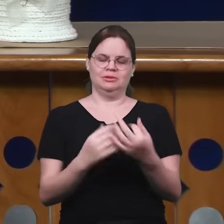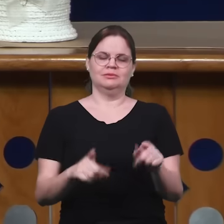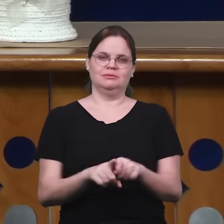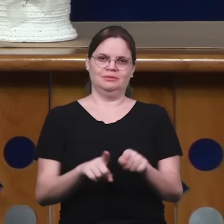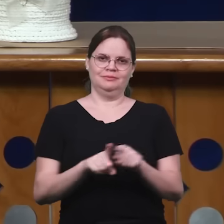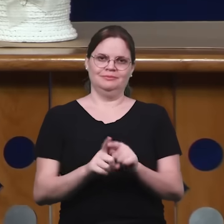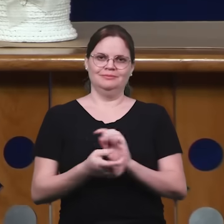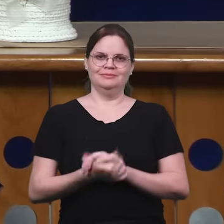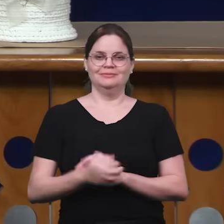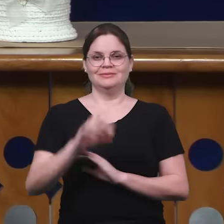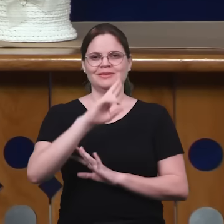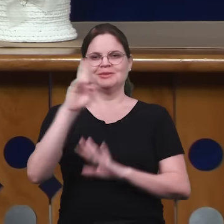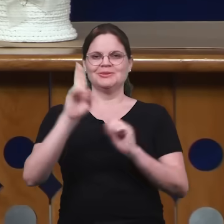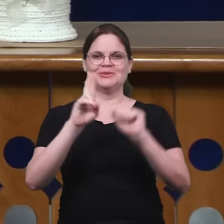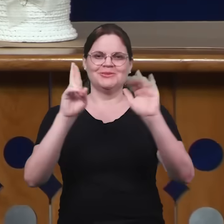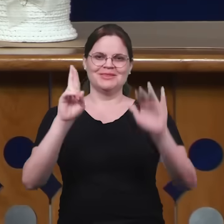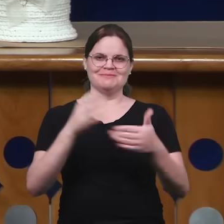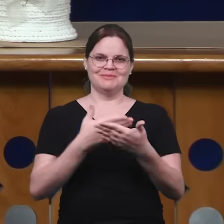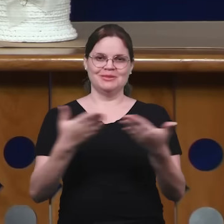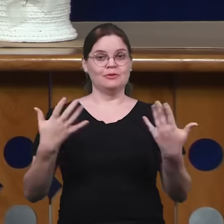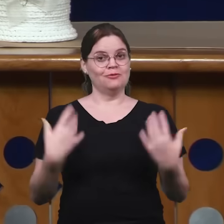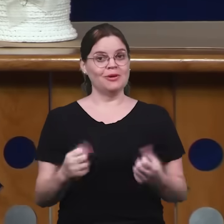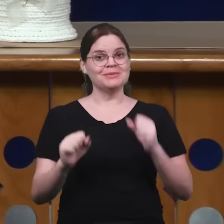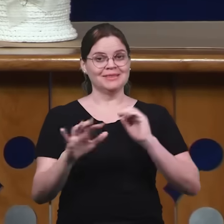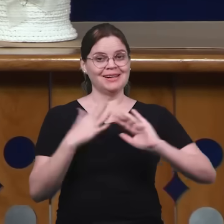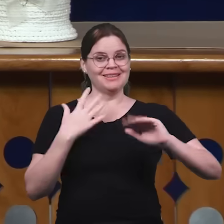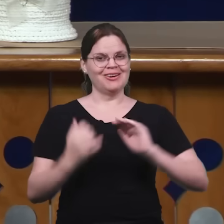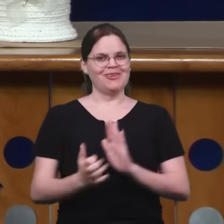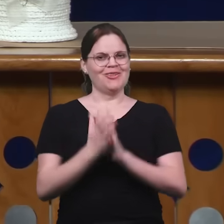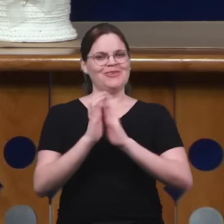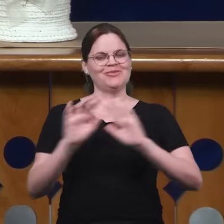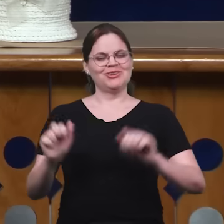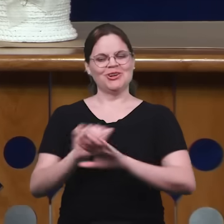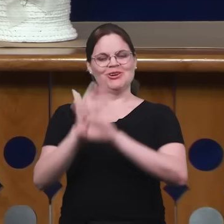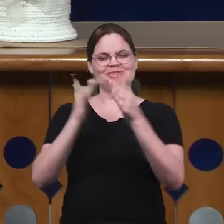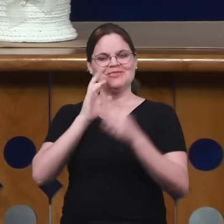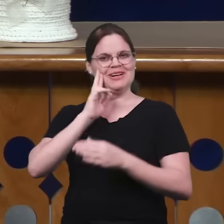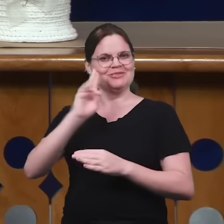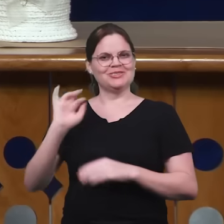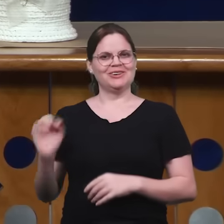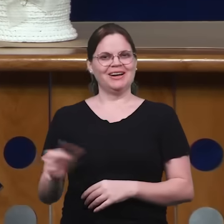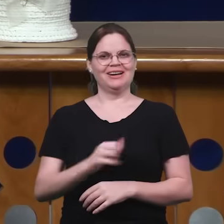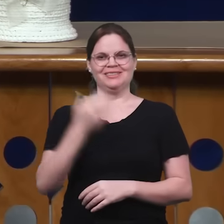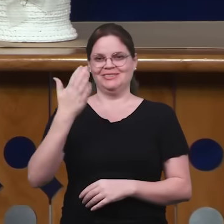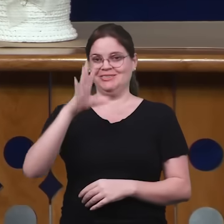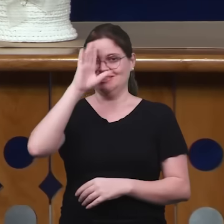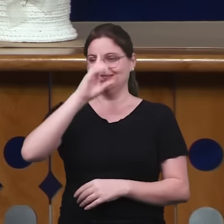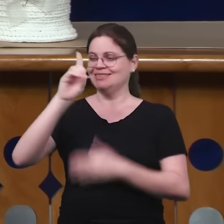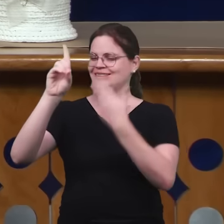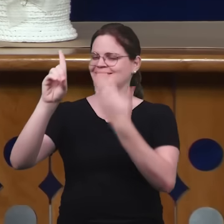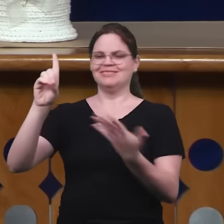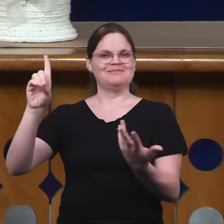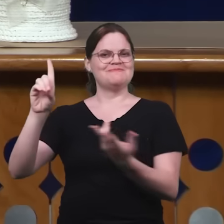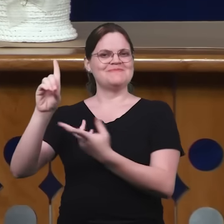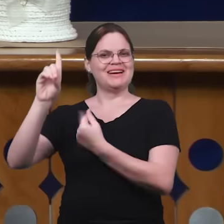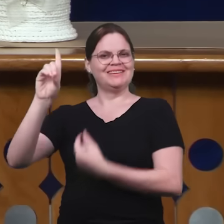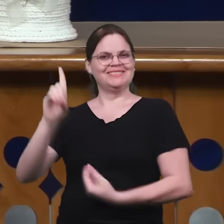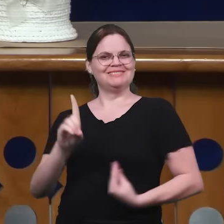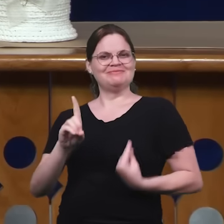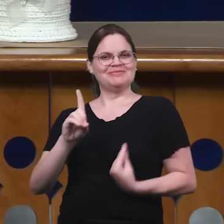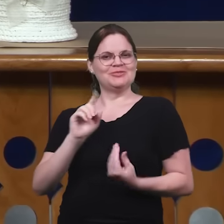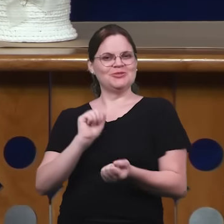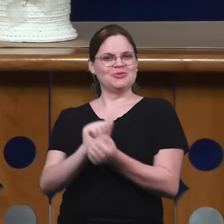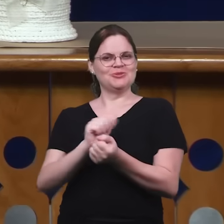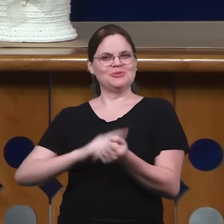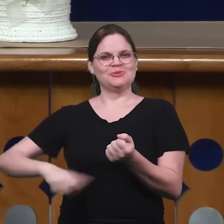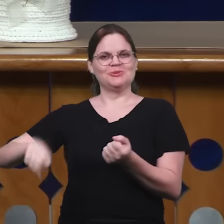família. Que o Senhor nos abençoe. Vamos glorificar o nome do Senhor com mais um hino de adoração por esse Deus que se faz presente e